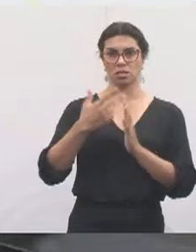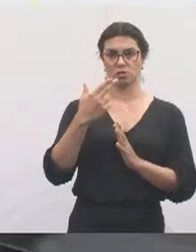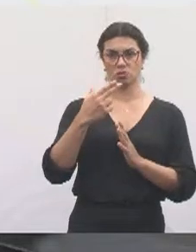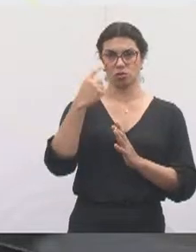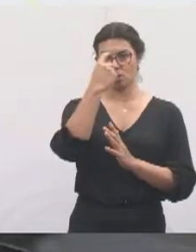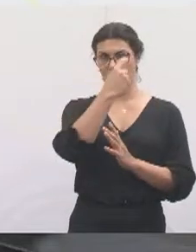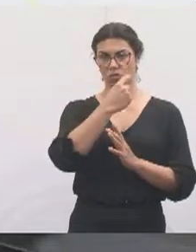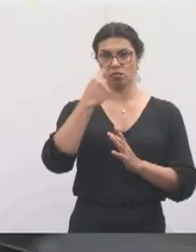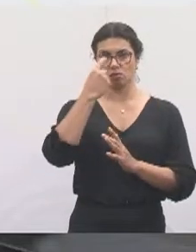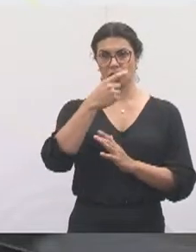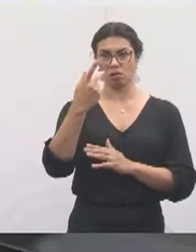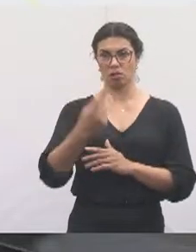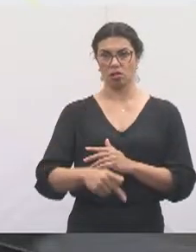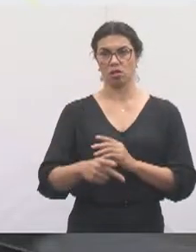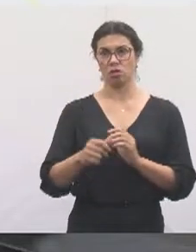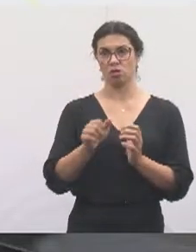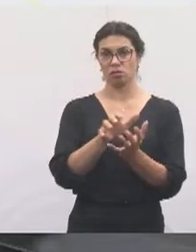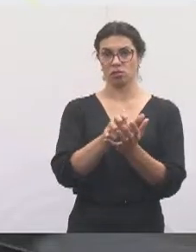de